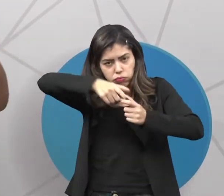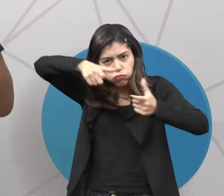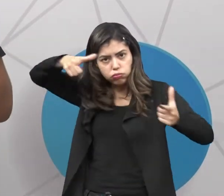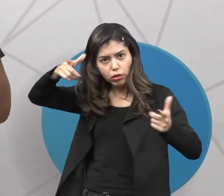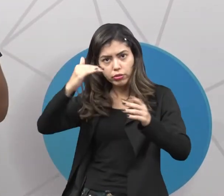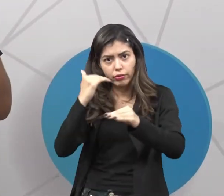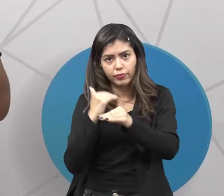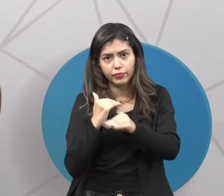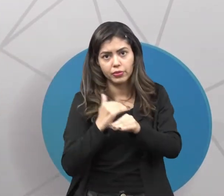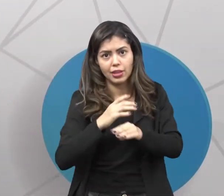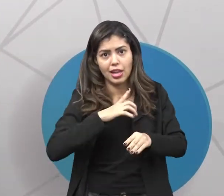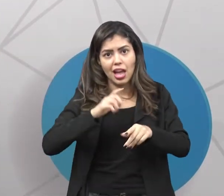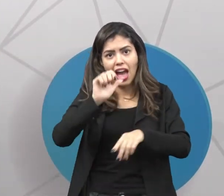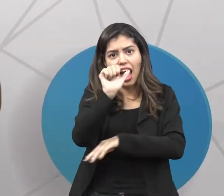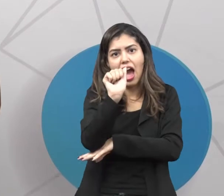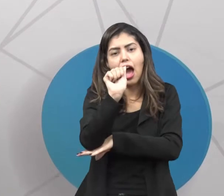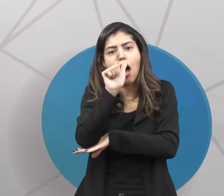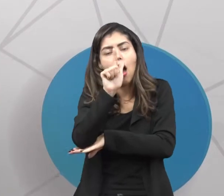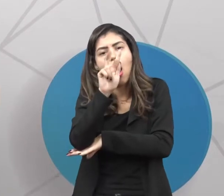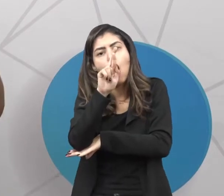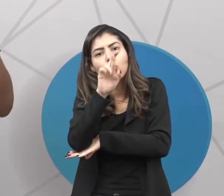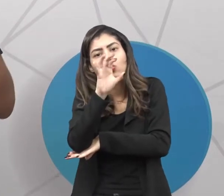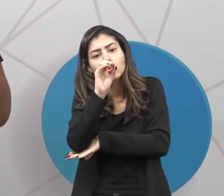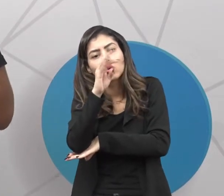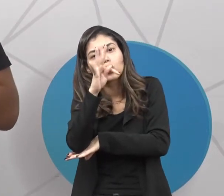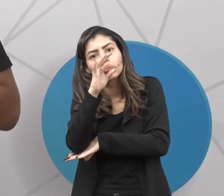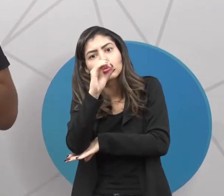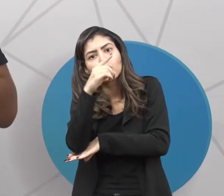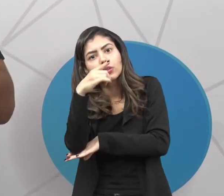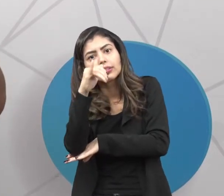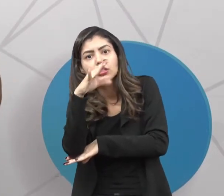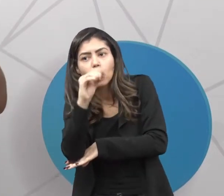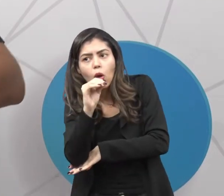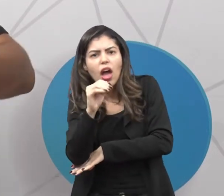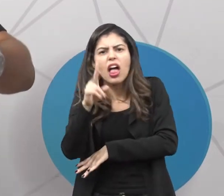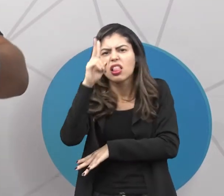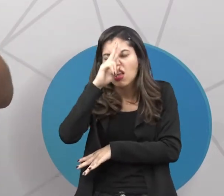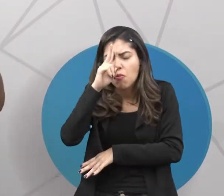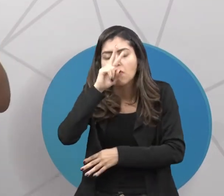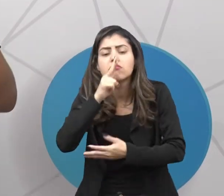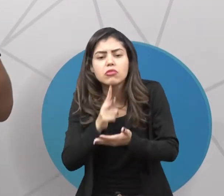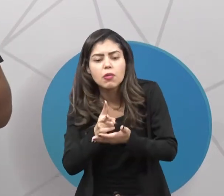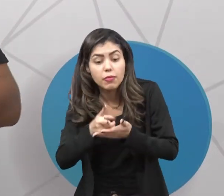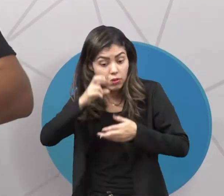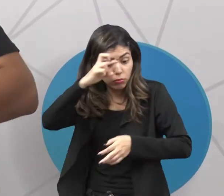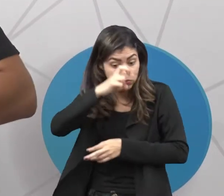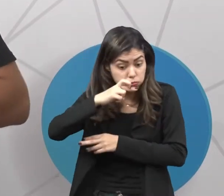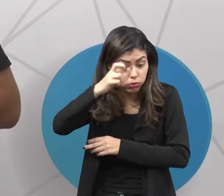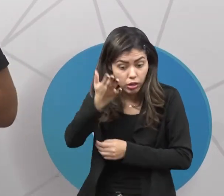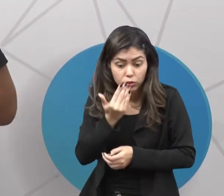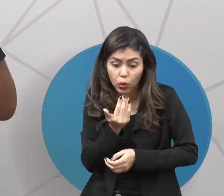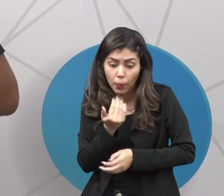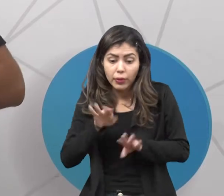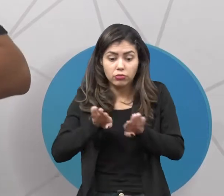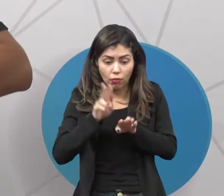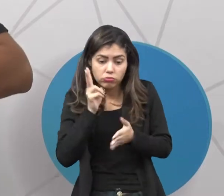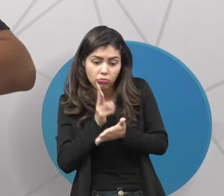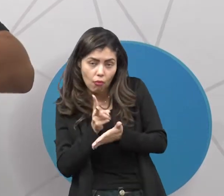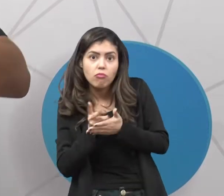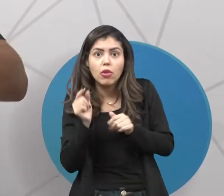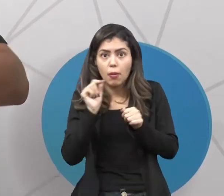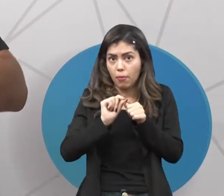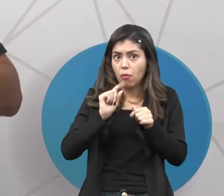de agrotóxico. Tá? E aí a gente tem que ficar sempre de olho com os alimentos que nós compramos para estar lavando mais,